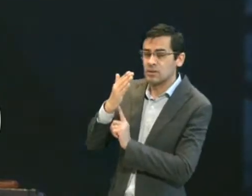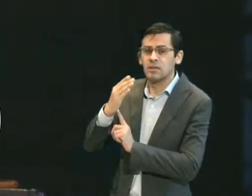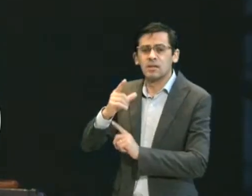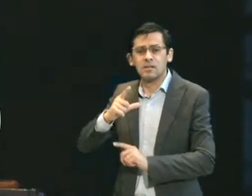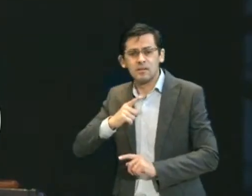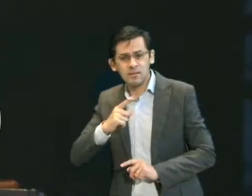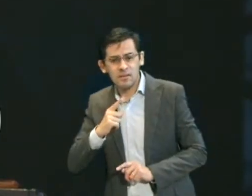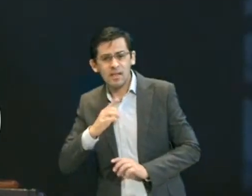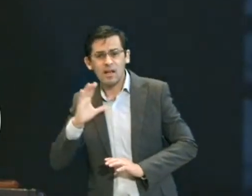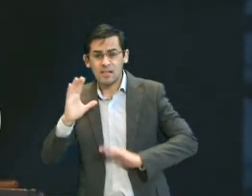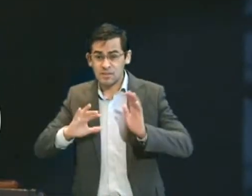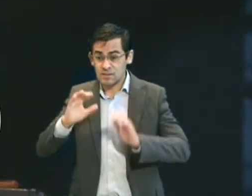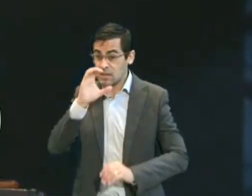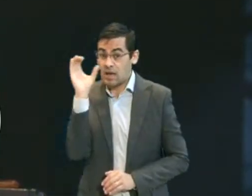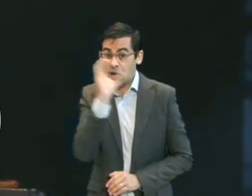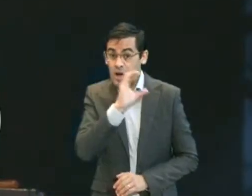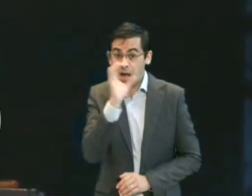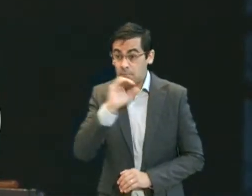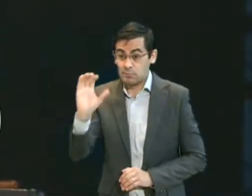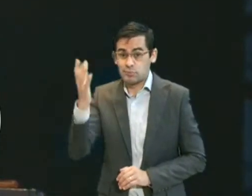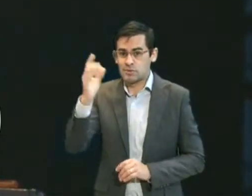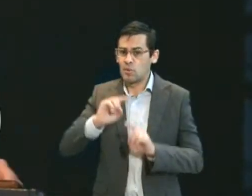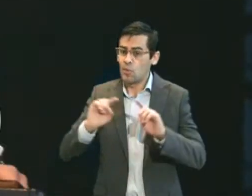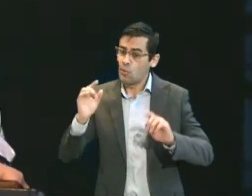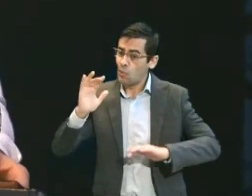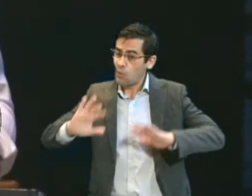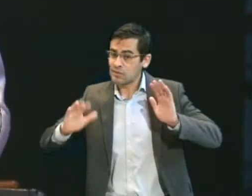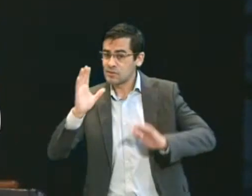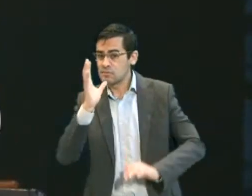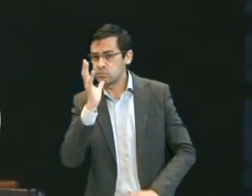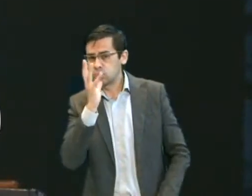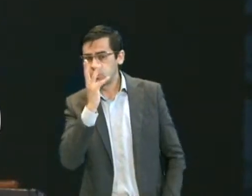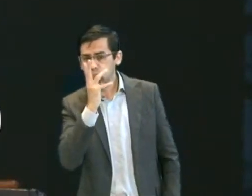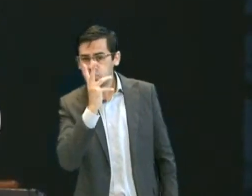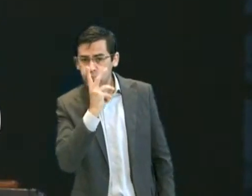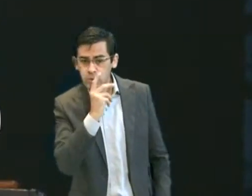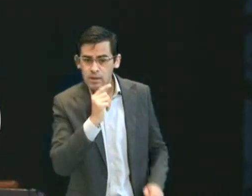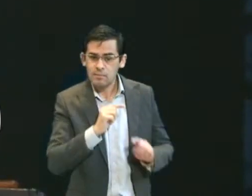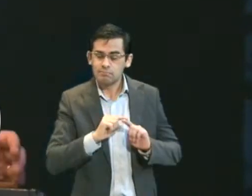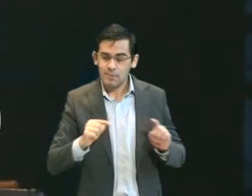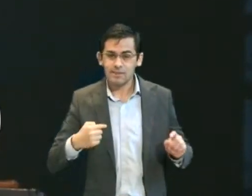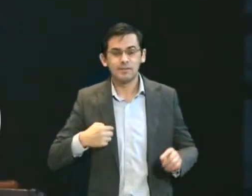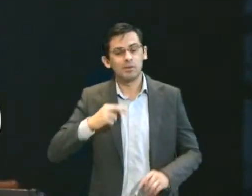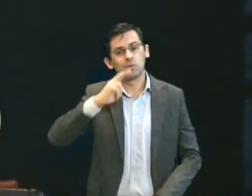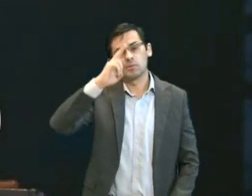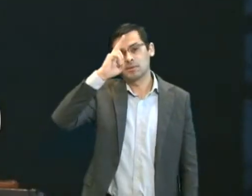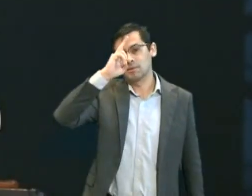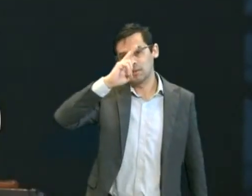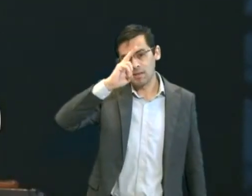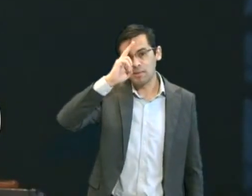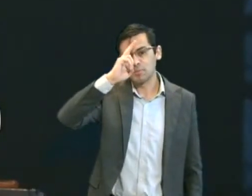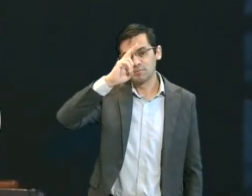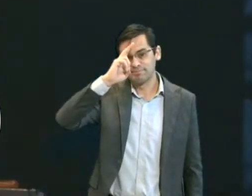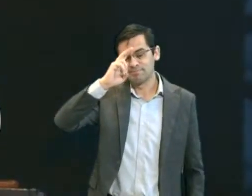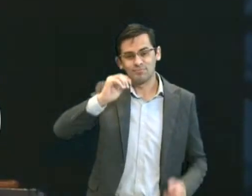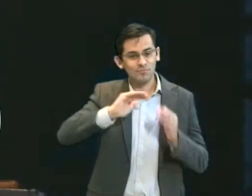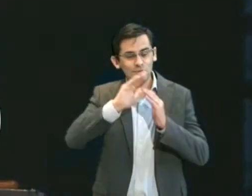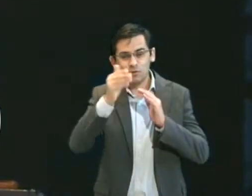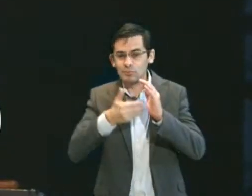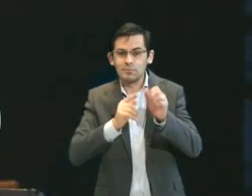palavras que vieram rapidamente, outras demoraram mais. Mas eu carrego as marcas disso na minha